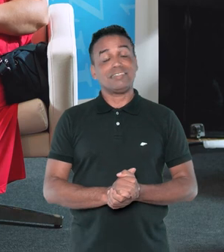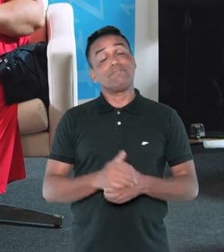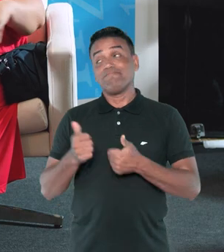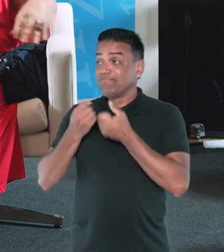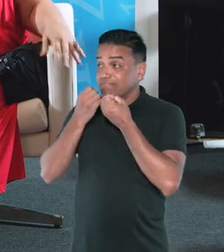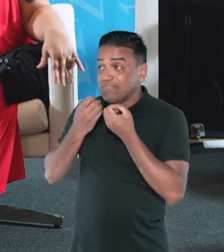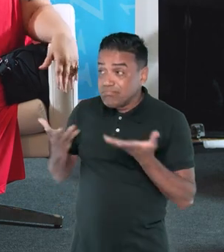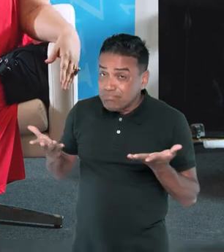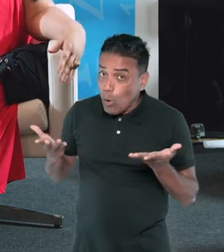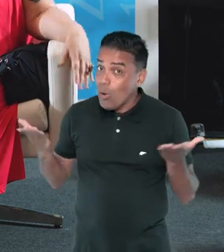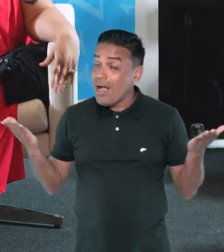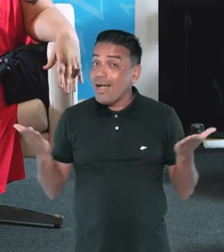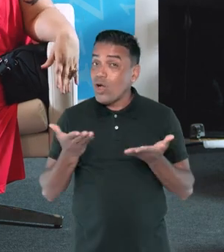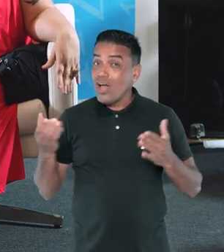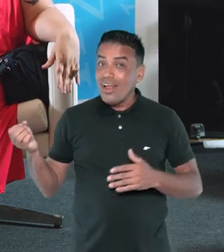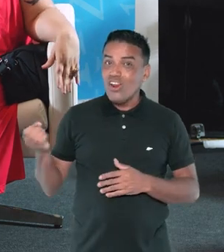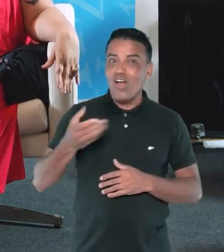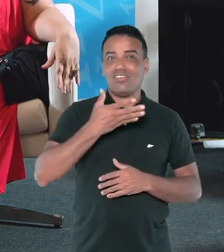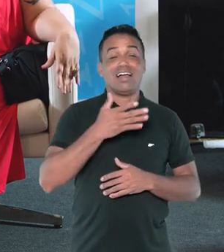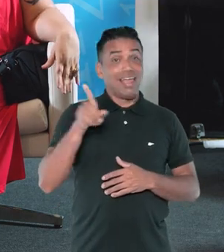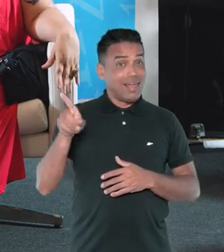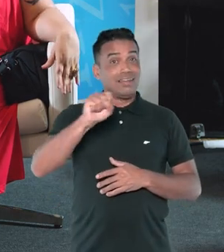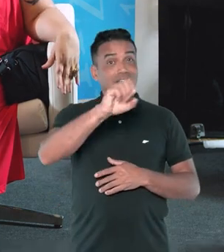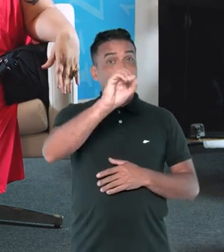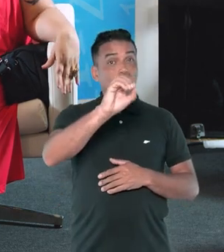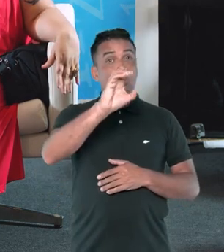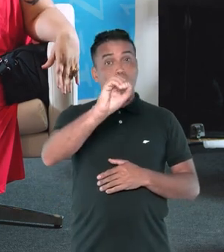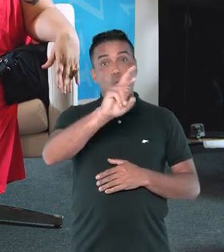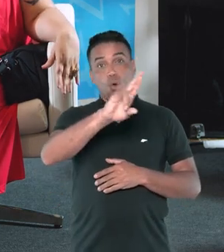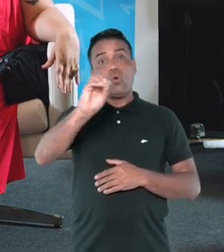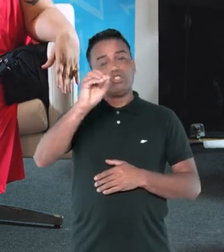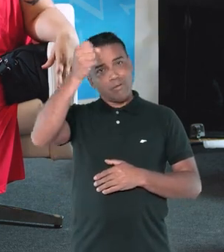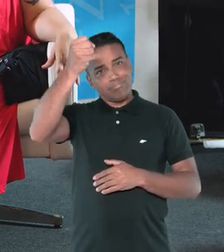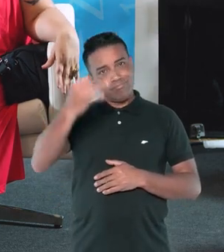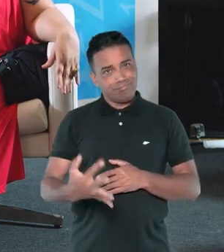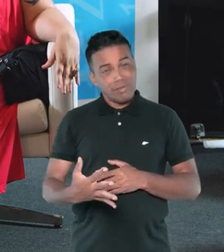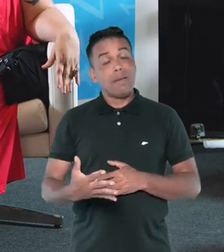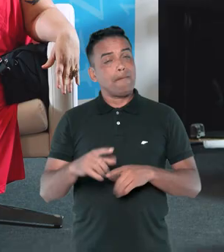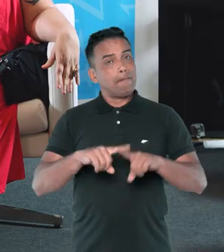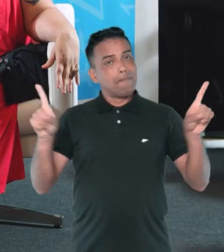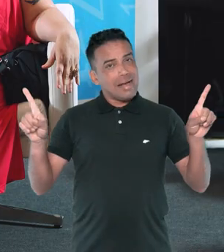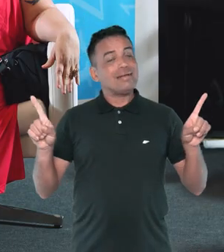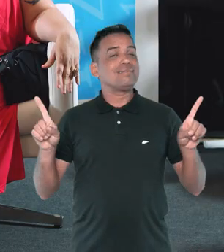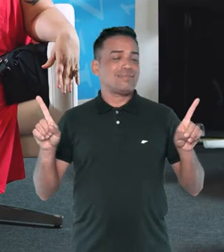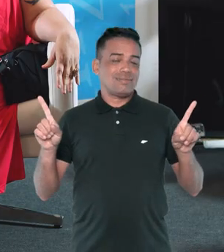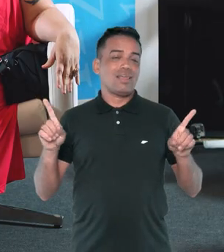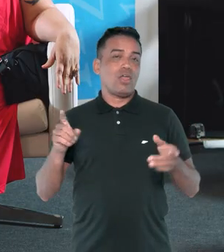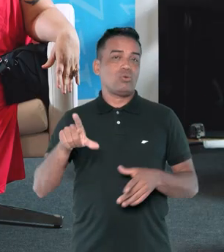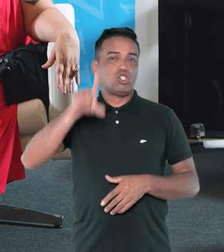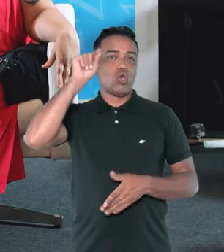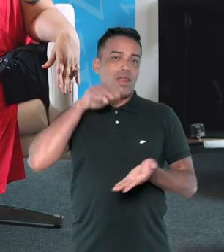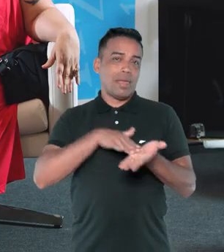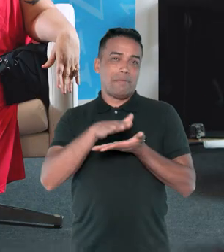Bem, agora é uma novidade, gente. A Socorro já falou isso em alguns momentos, mas eu decidi imprimir. E